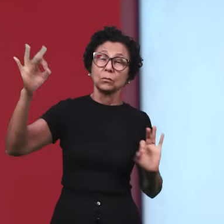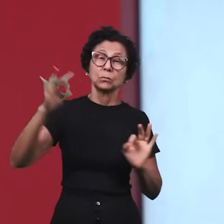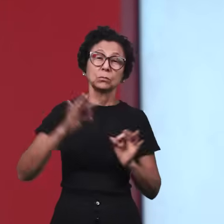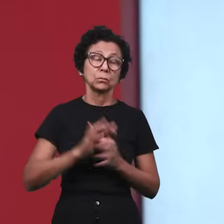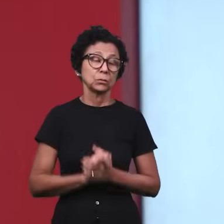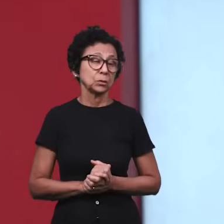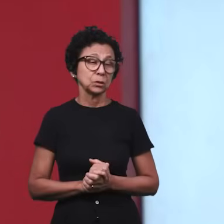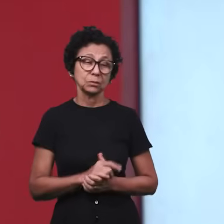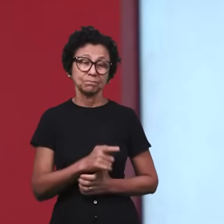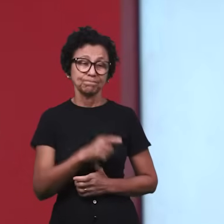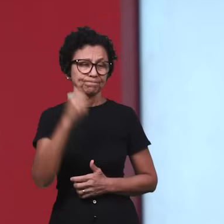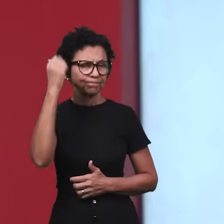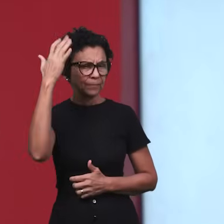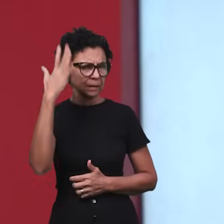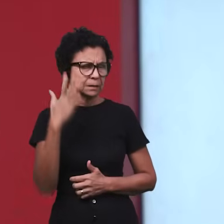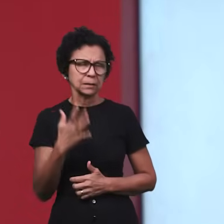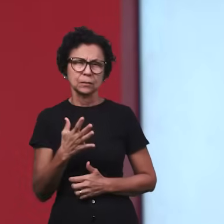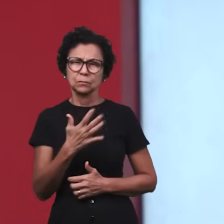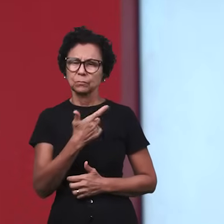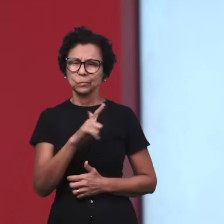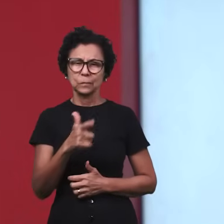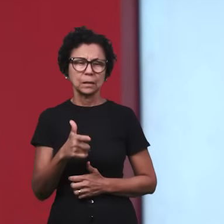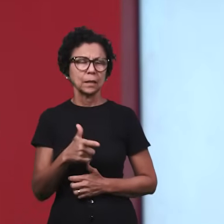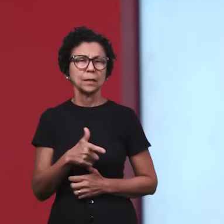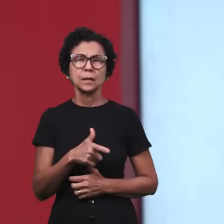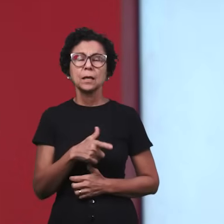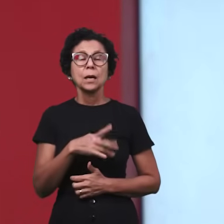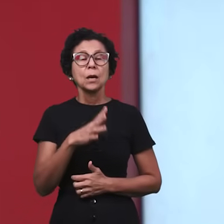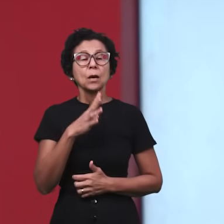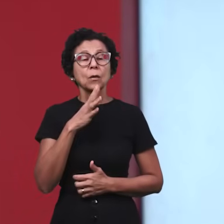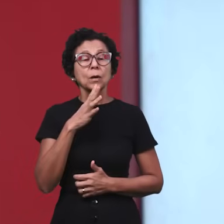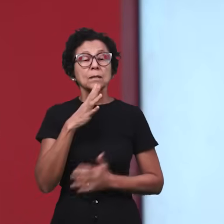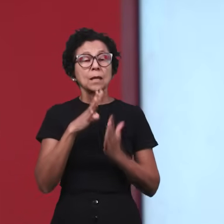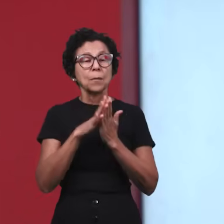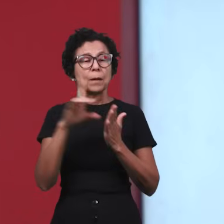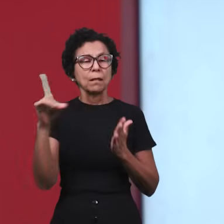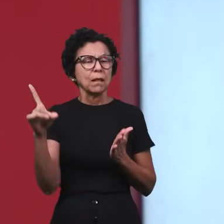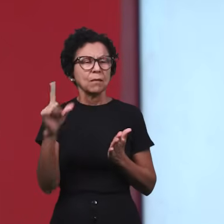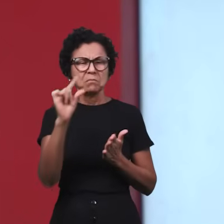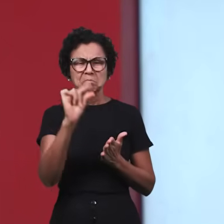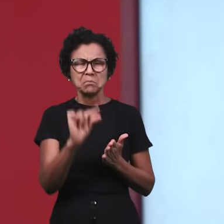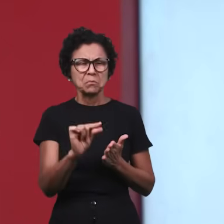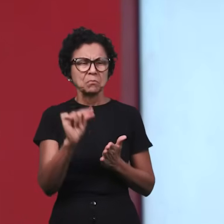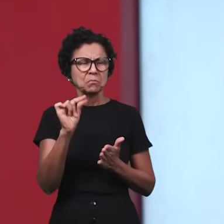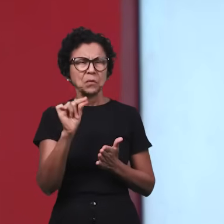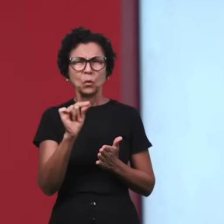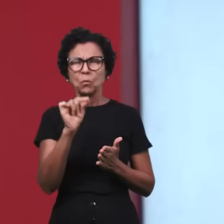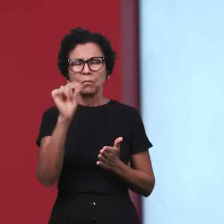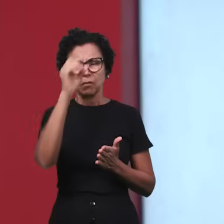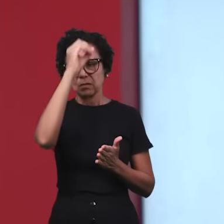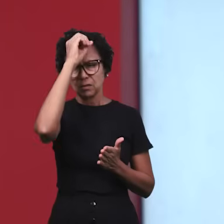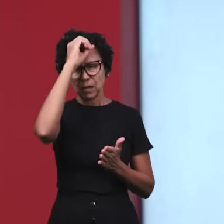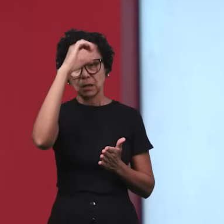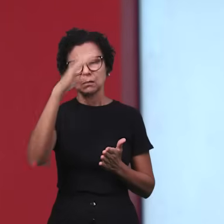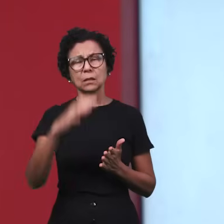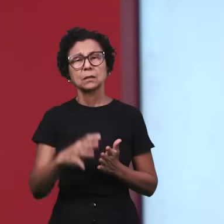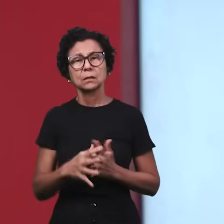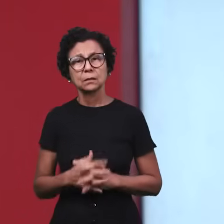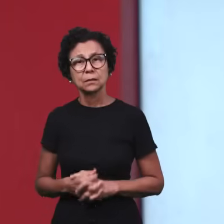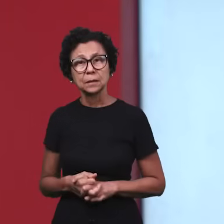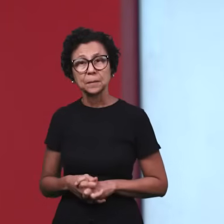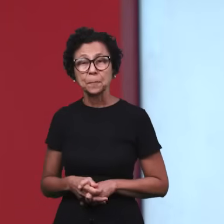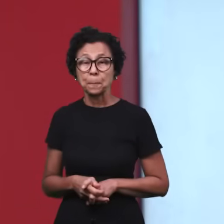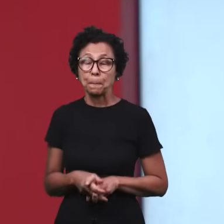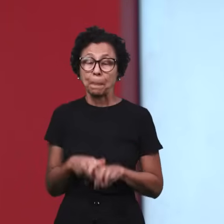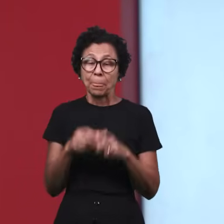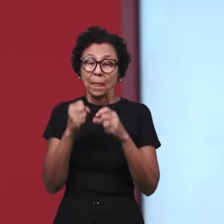a revelação, o conhecimento da palavra. No inverno, os dias são mais curtos, são menores, né? E a palavra do Senhor